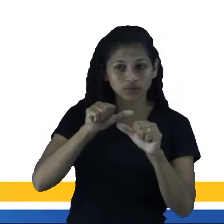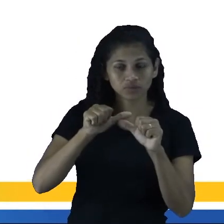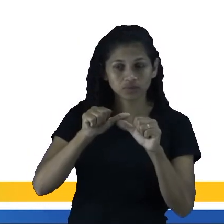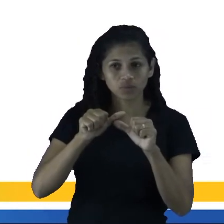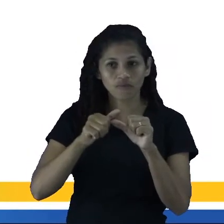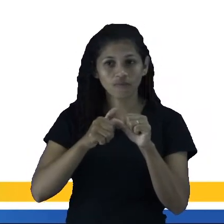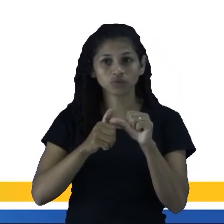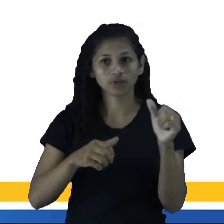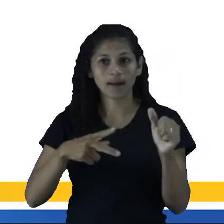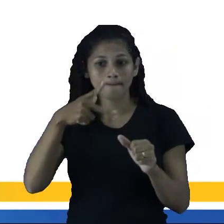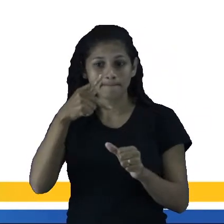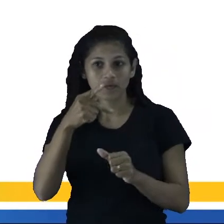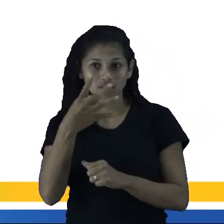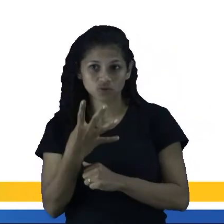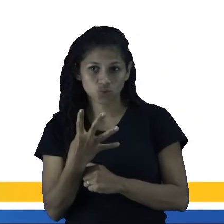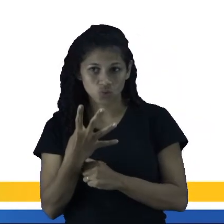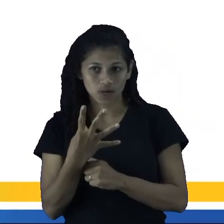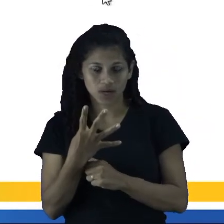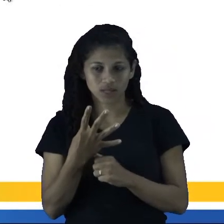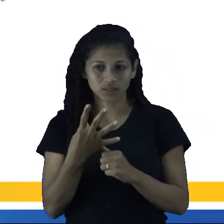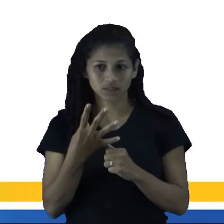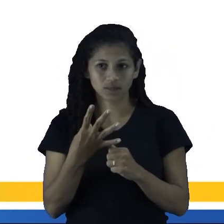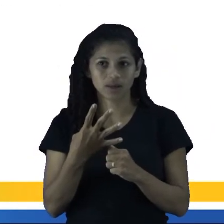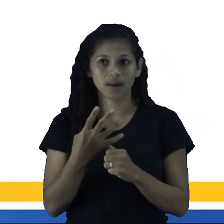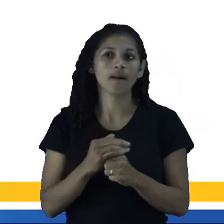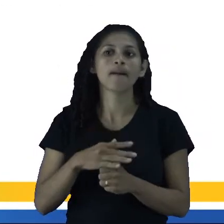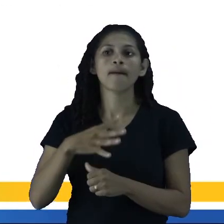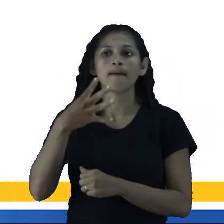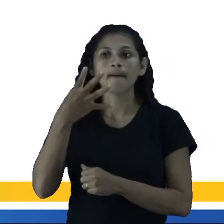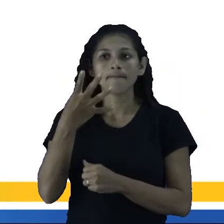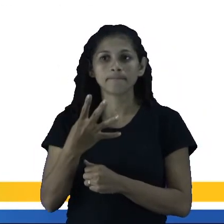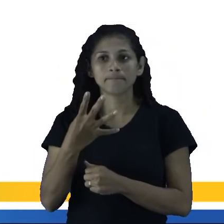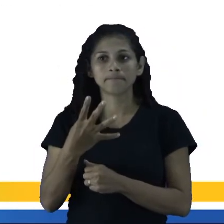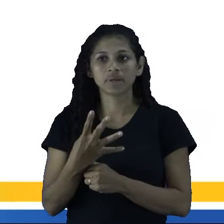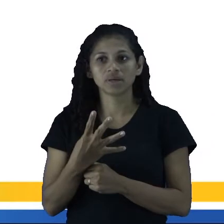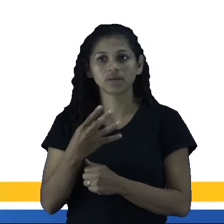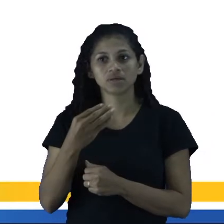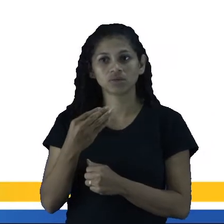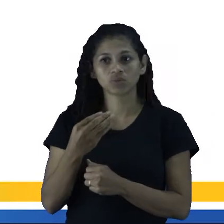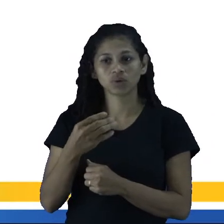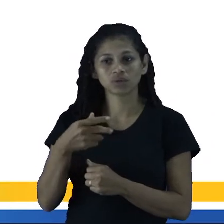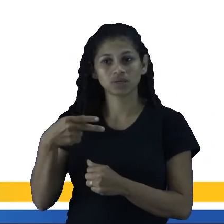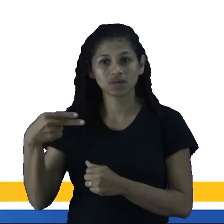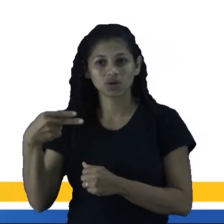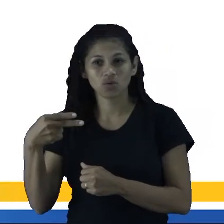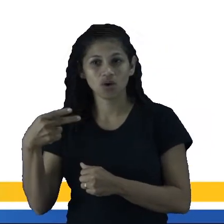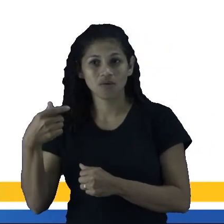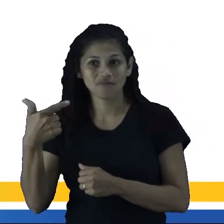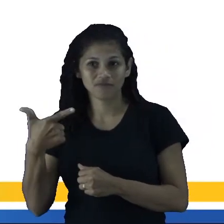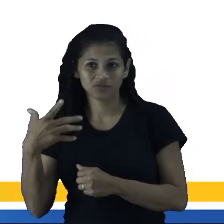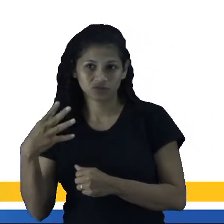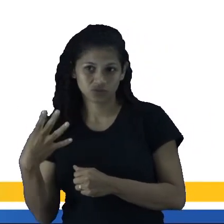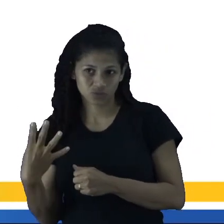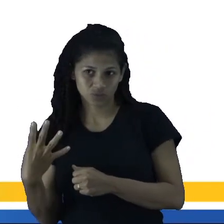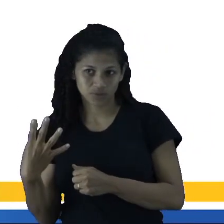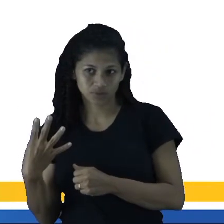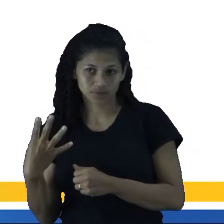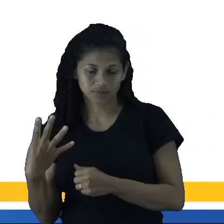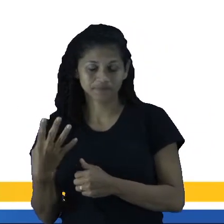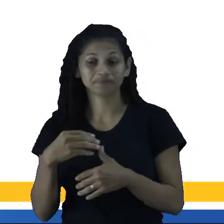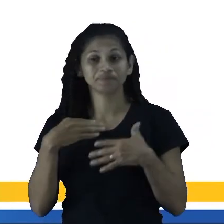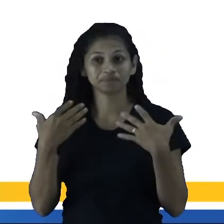são as 4 letras que sobram. E P de 4 é 4 fatorial, que dá 24. Sendo assim,